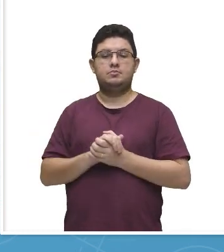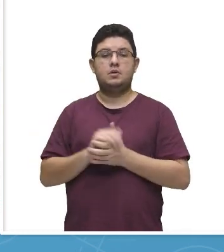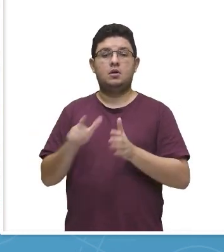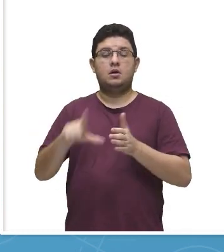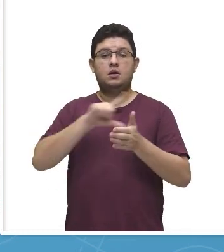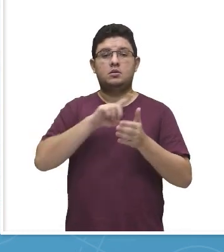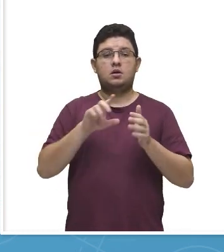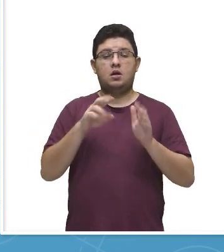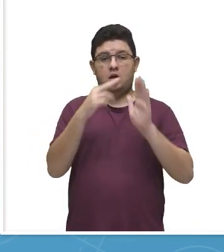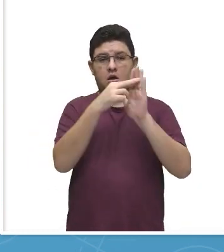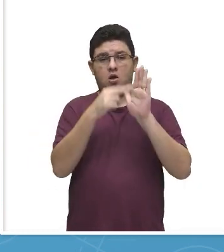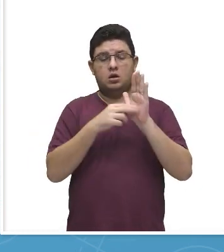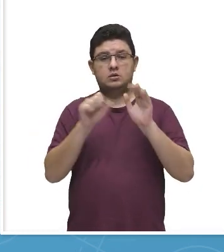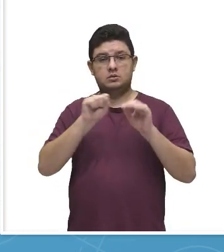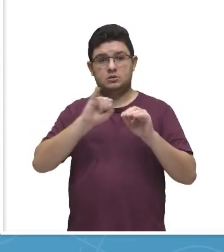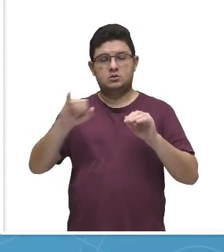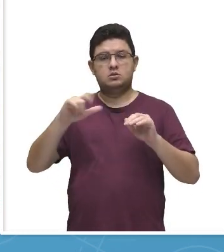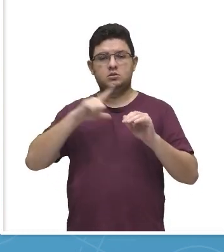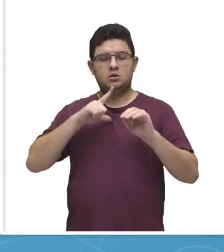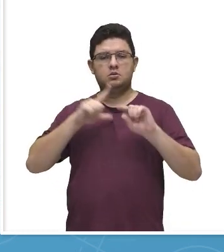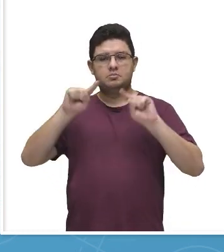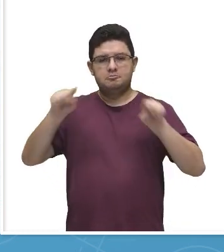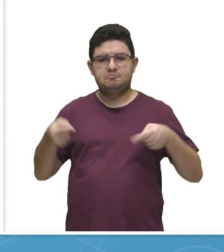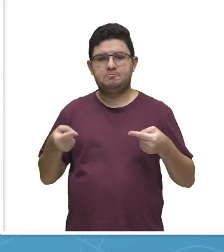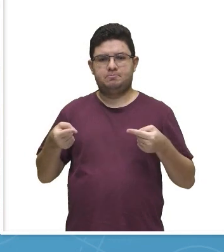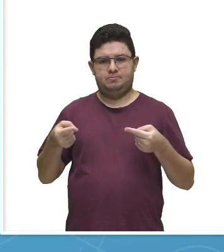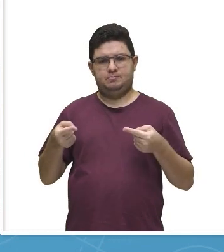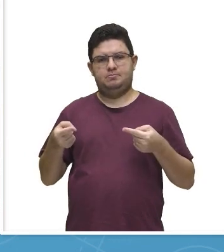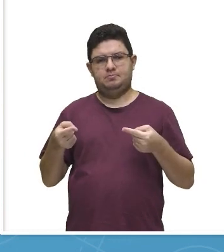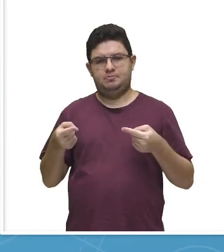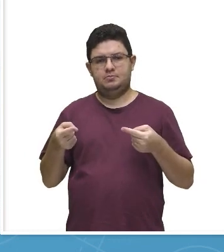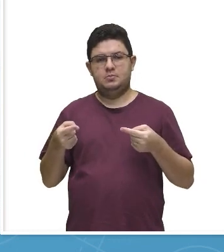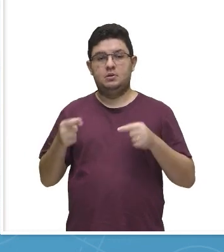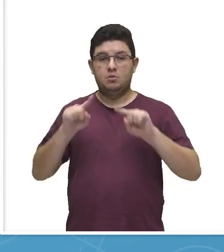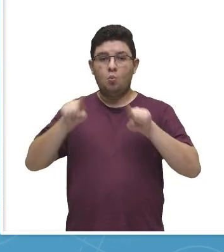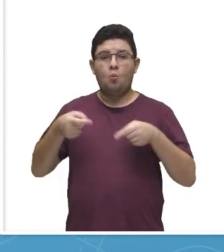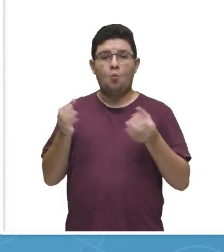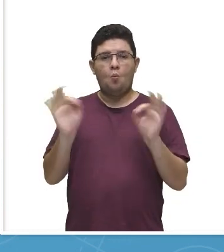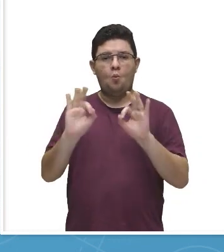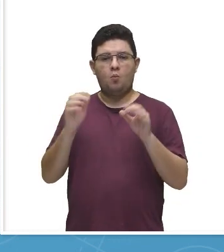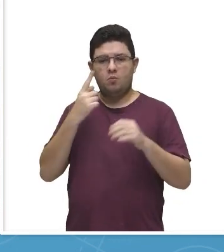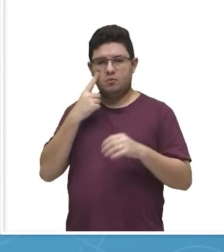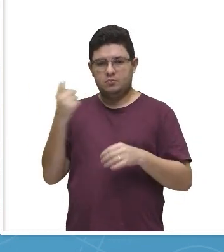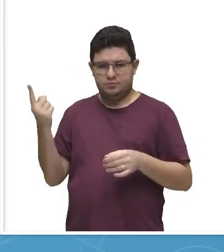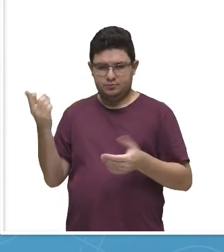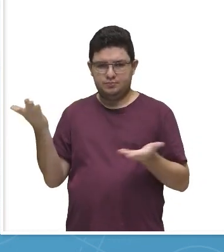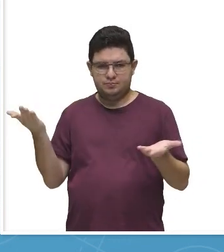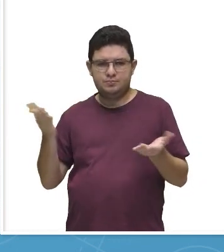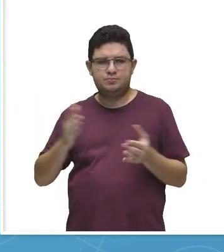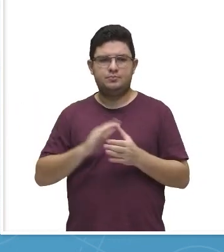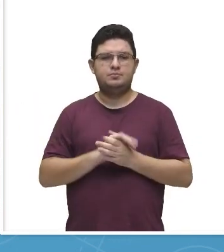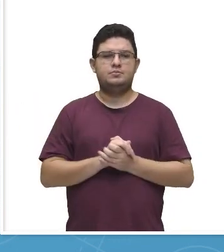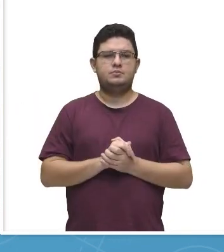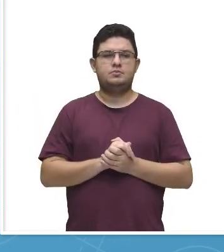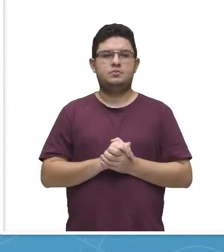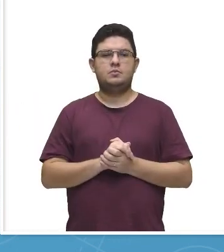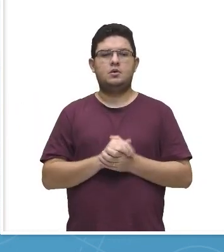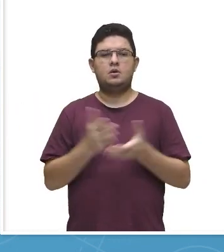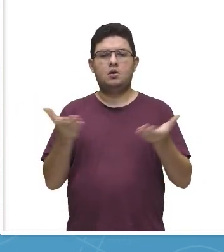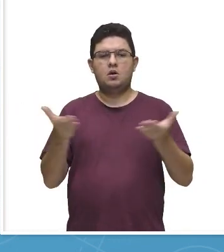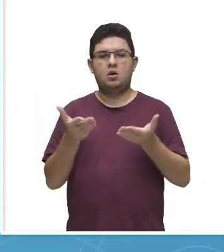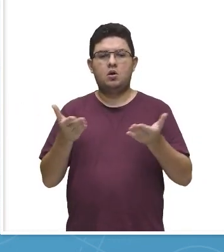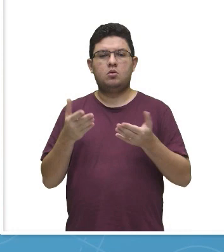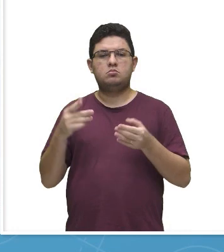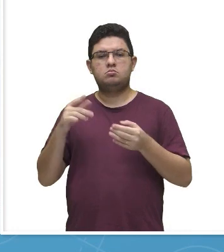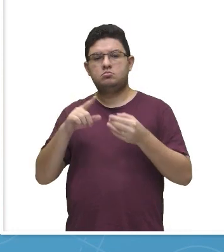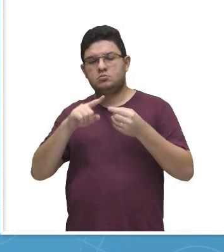se as bases estiverem entre parênteses, beleza? Vamos ver agora as nossas propriedades da potenciação,